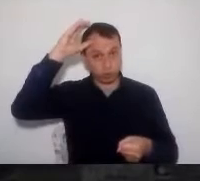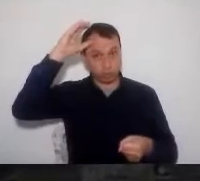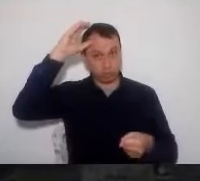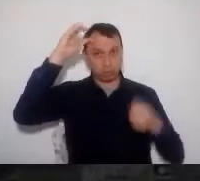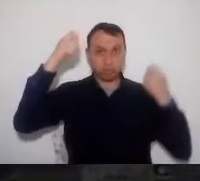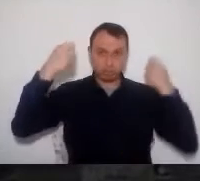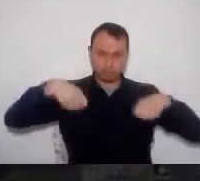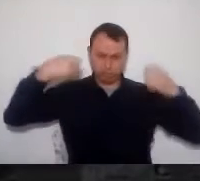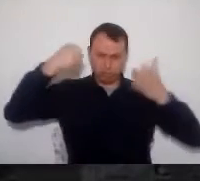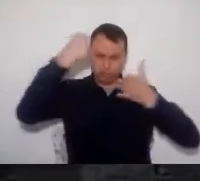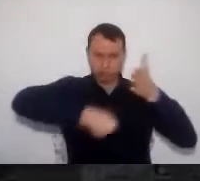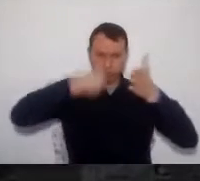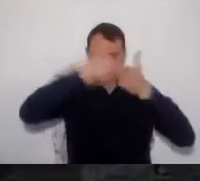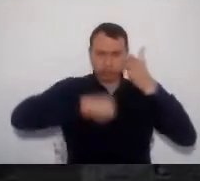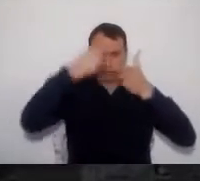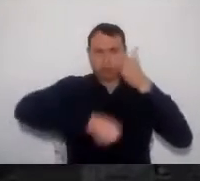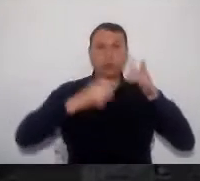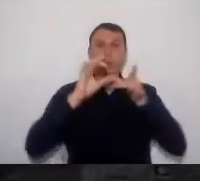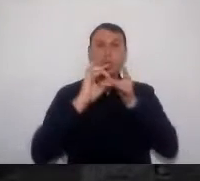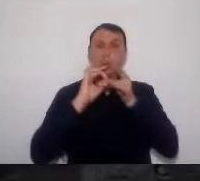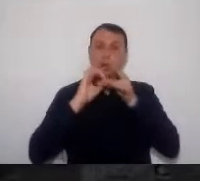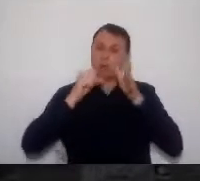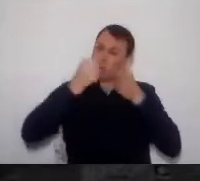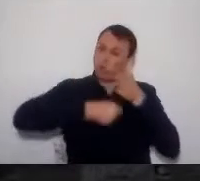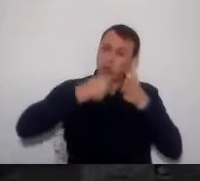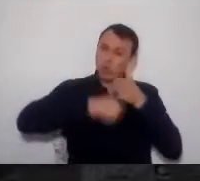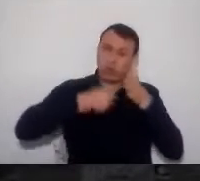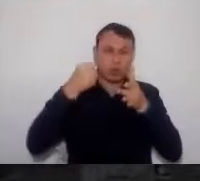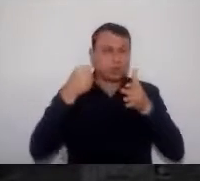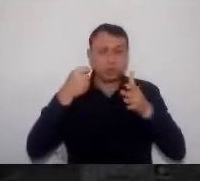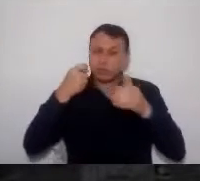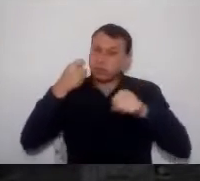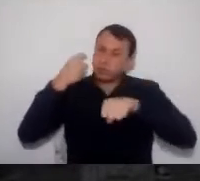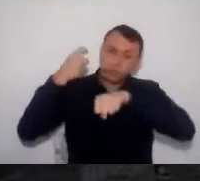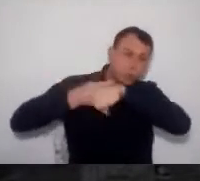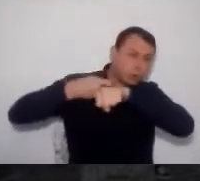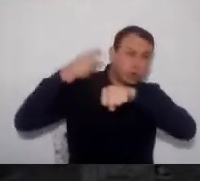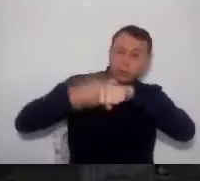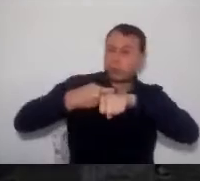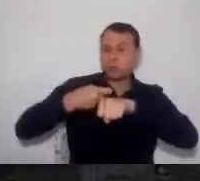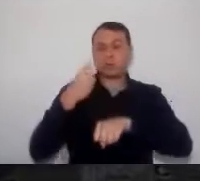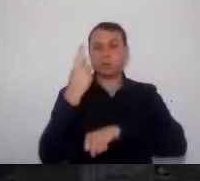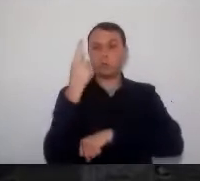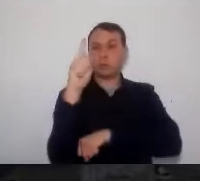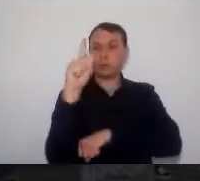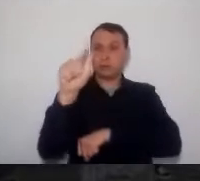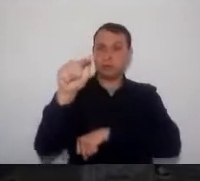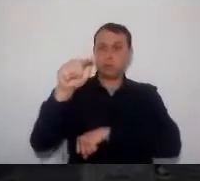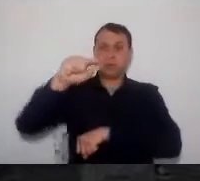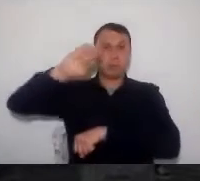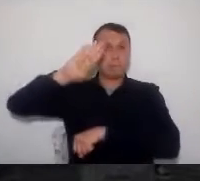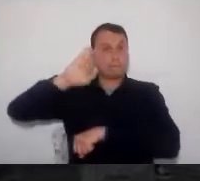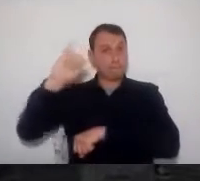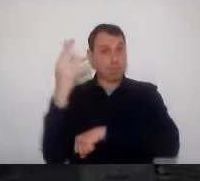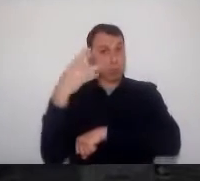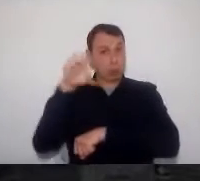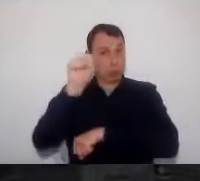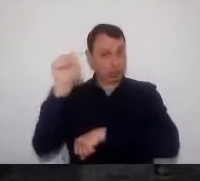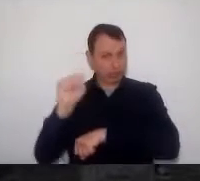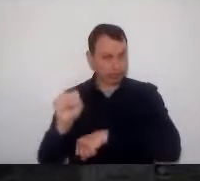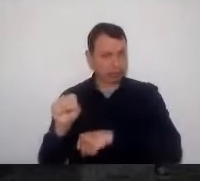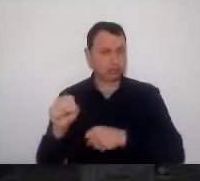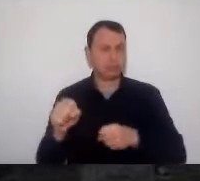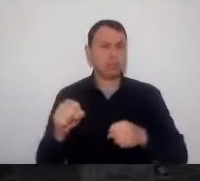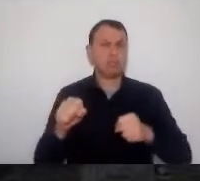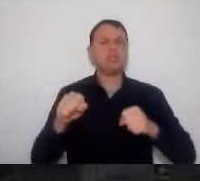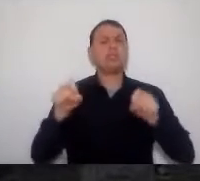com dureza. E aqui no Paraná, lembrem sempre dos 17 bilhões e do fato de que, principalmente as montadoras